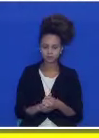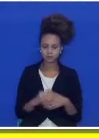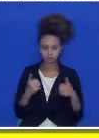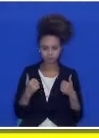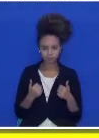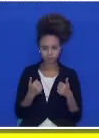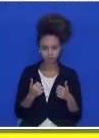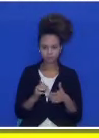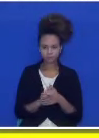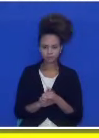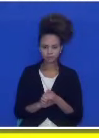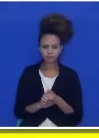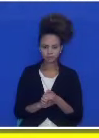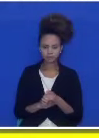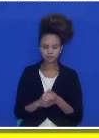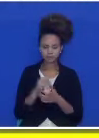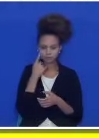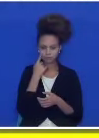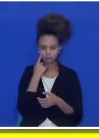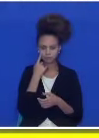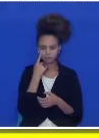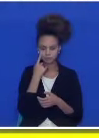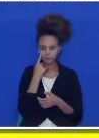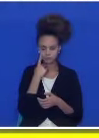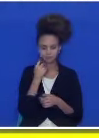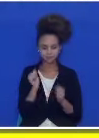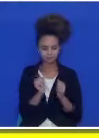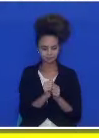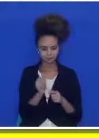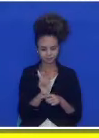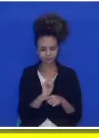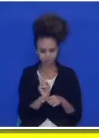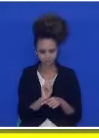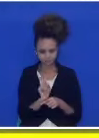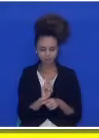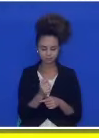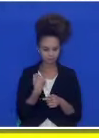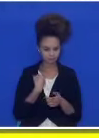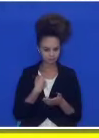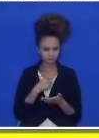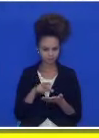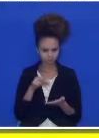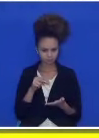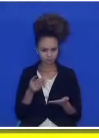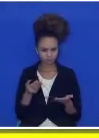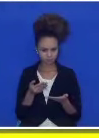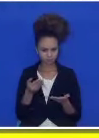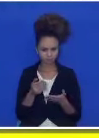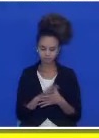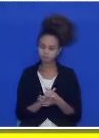Muito bem. Vamos confirmar então com as nossas auditoras populares os números sorteados.